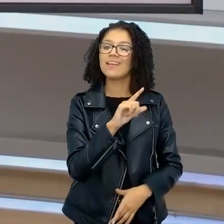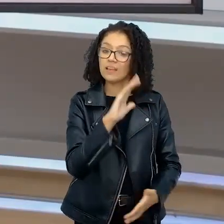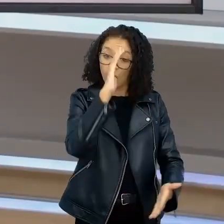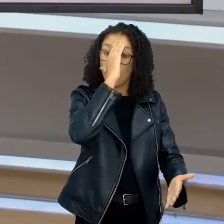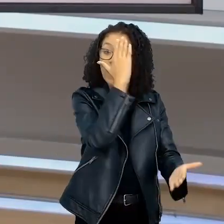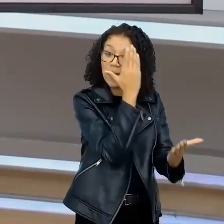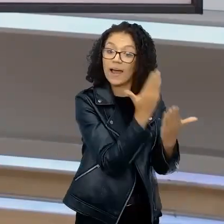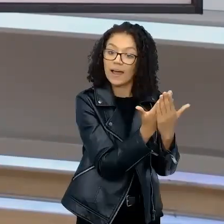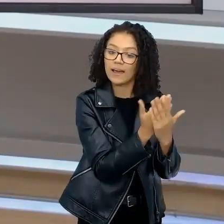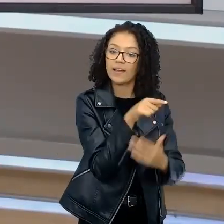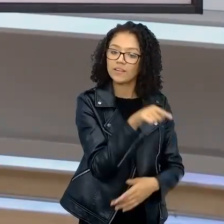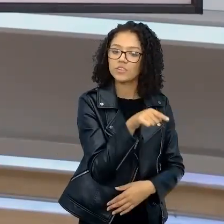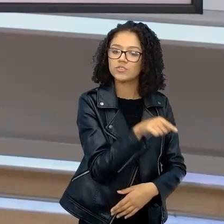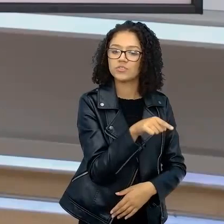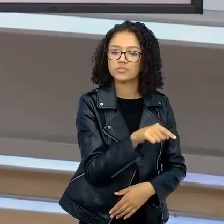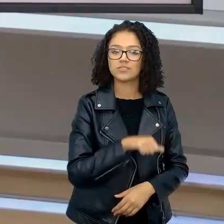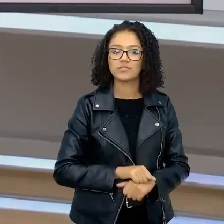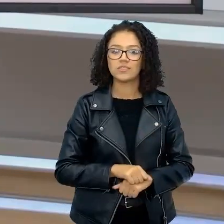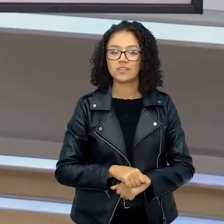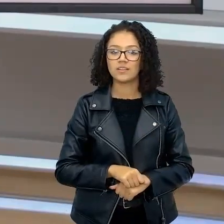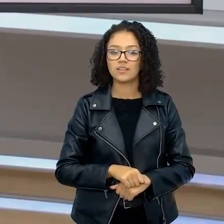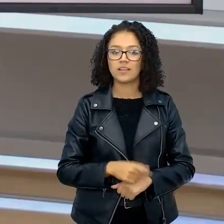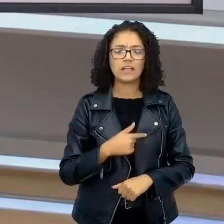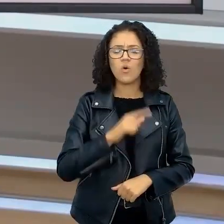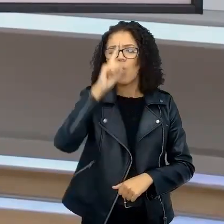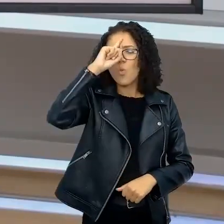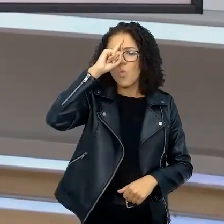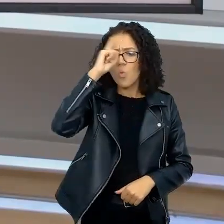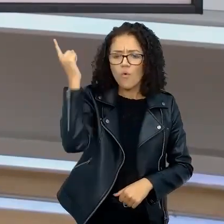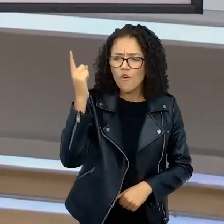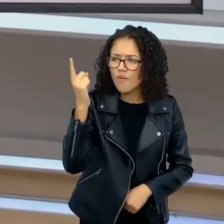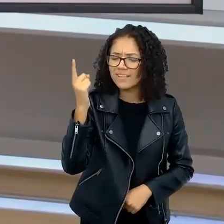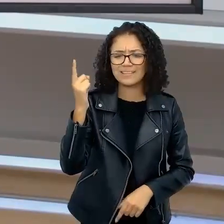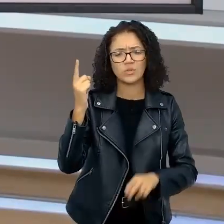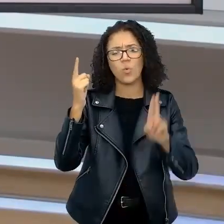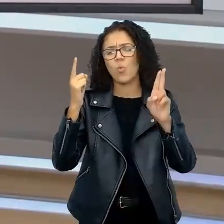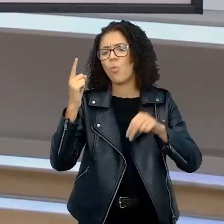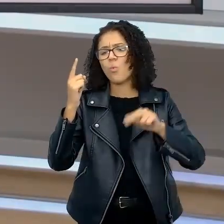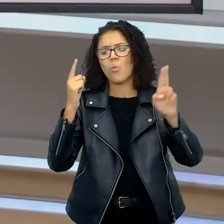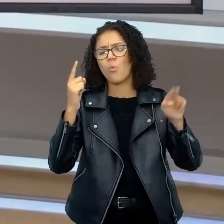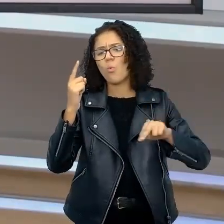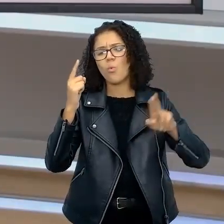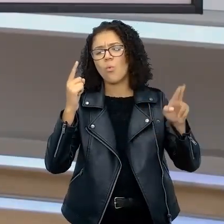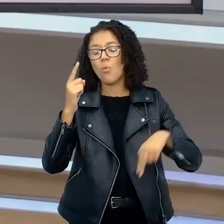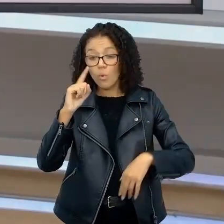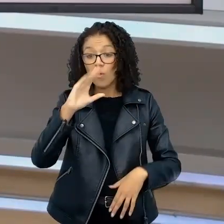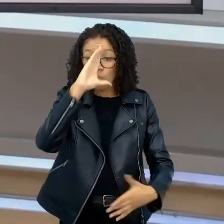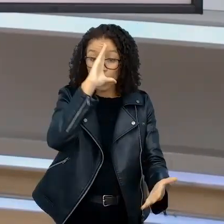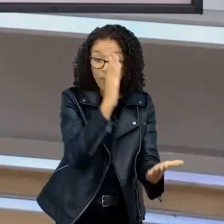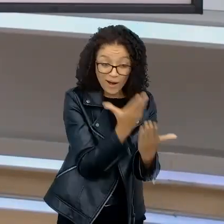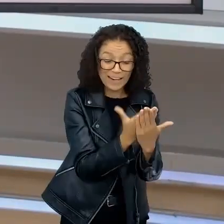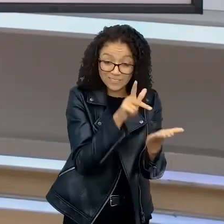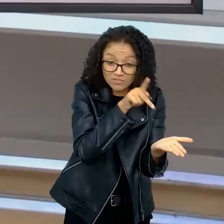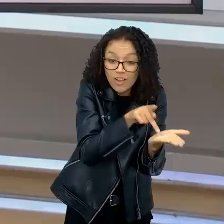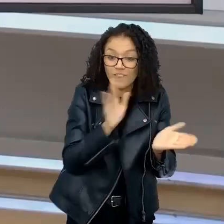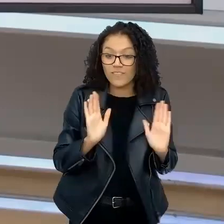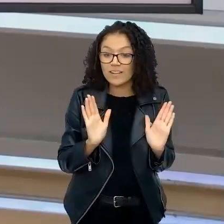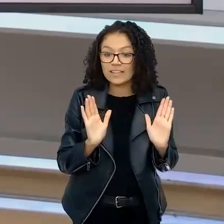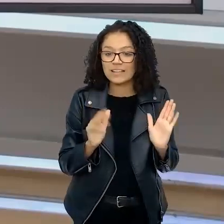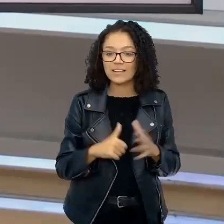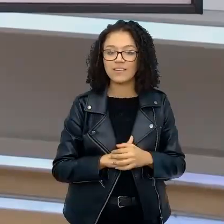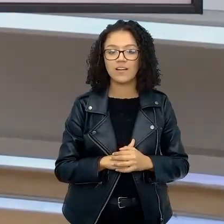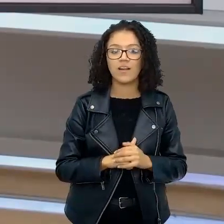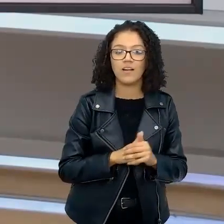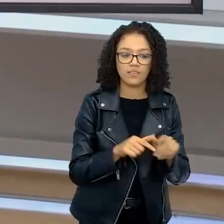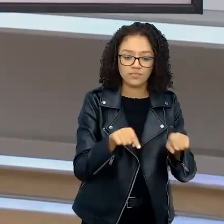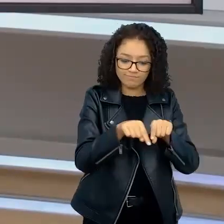acredito no que ela está me trazendo, que eu não duvido de maneira alguma no discurso dela. E daí a gente abre